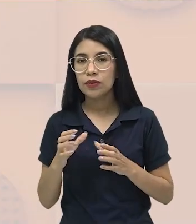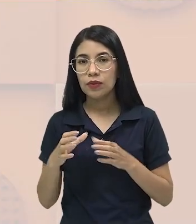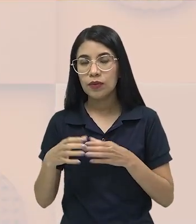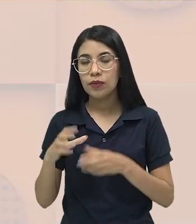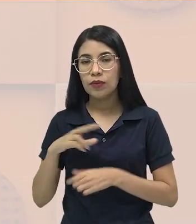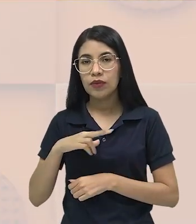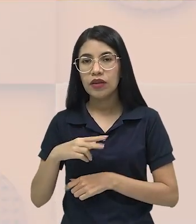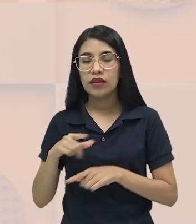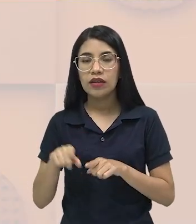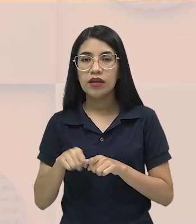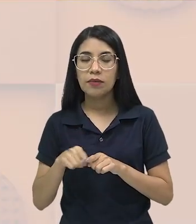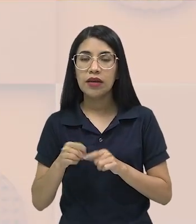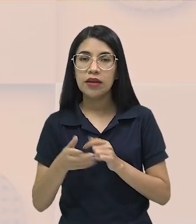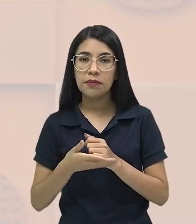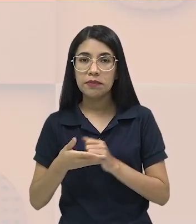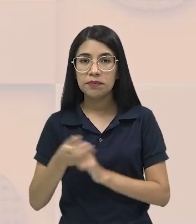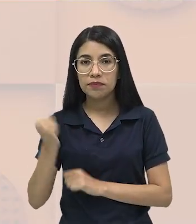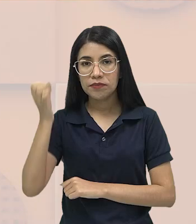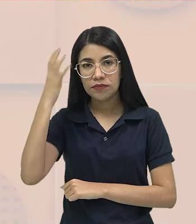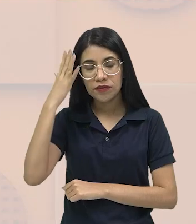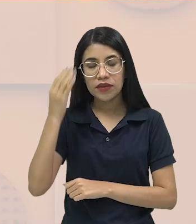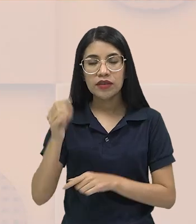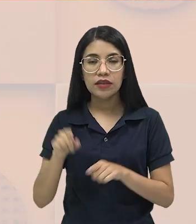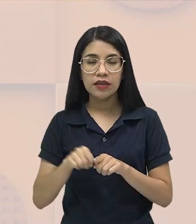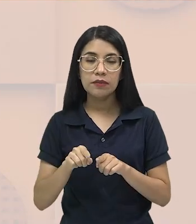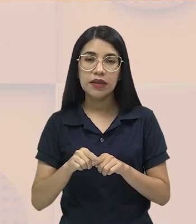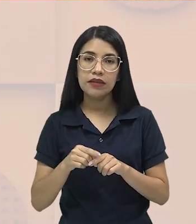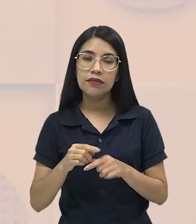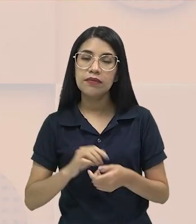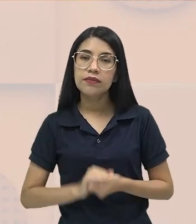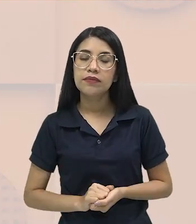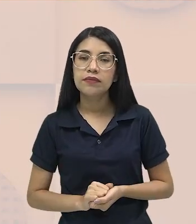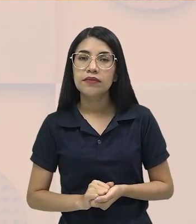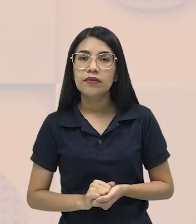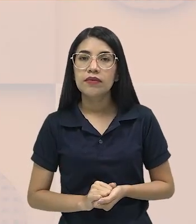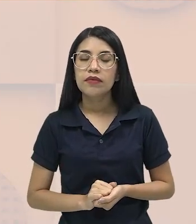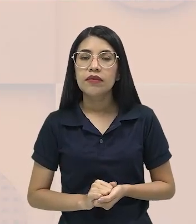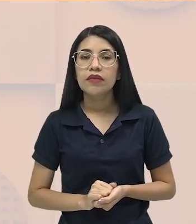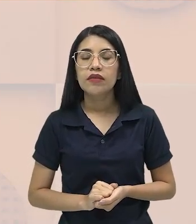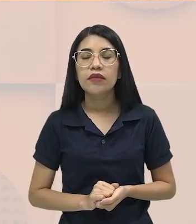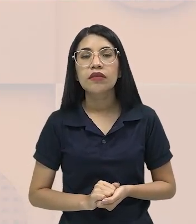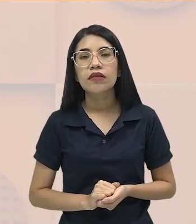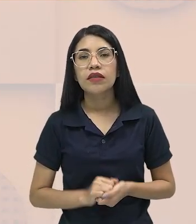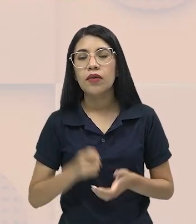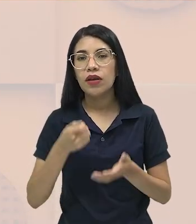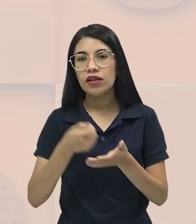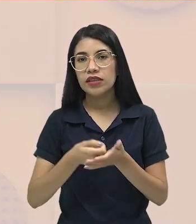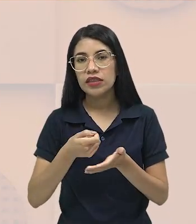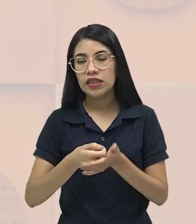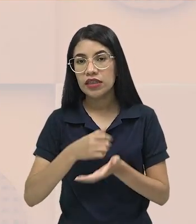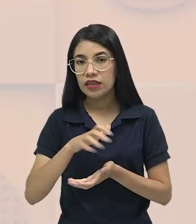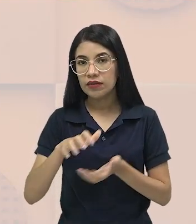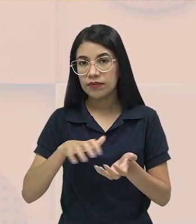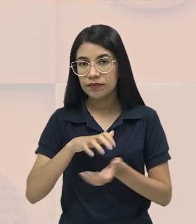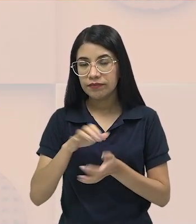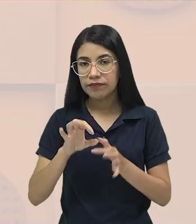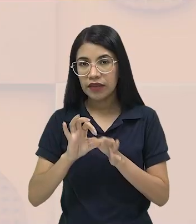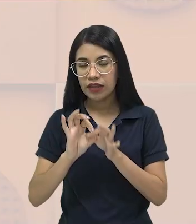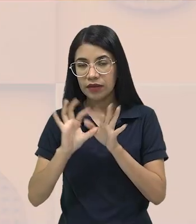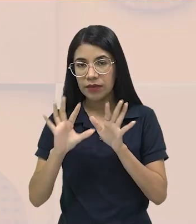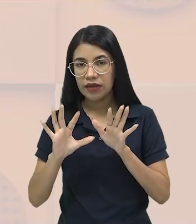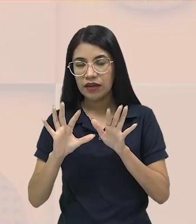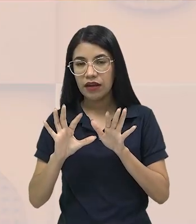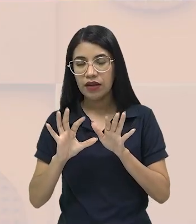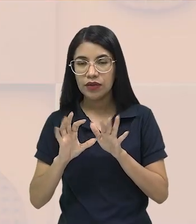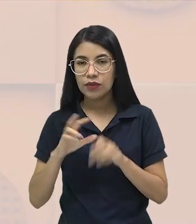ideias iluministas também estarão presentes aí. Tanto que uma das exigências dessa Revolução Liberal do Porto era